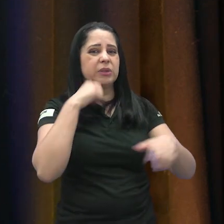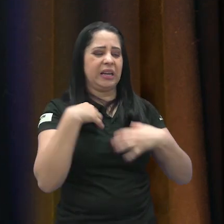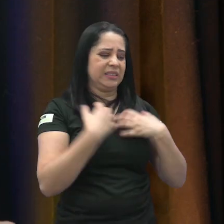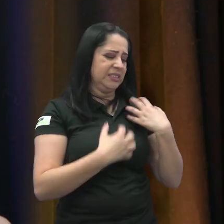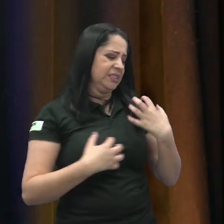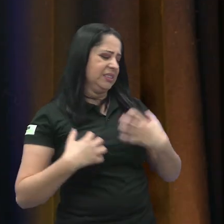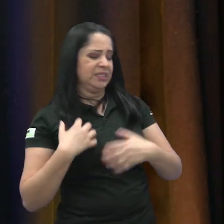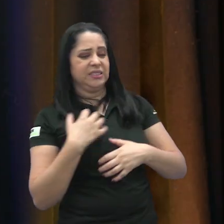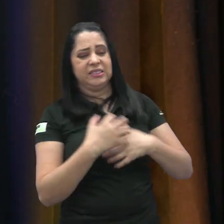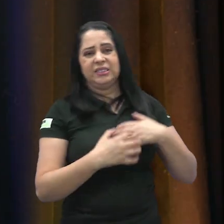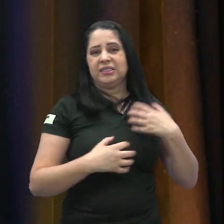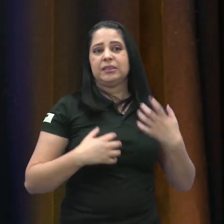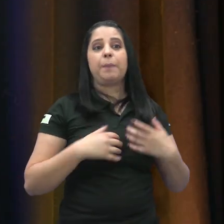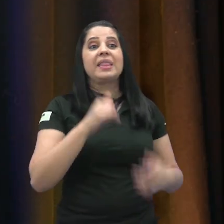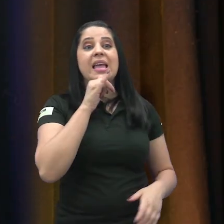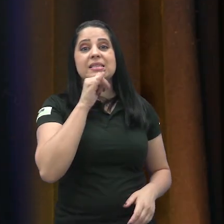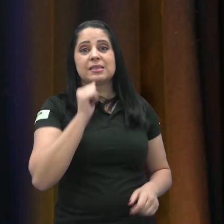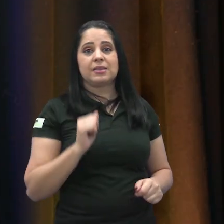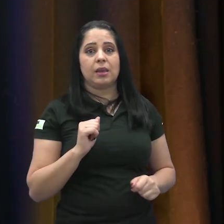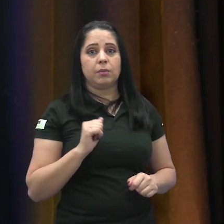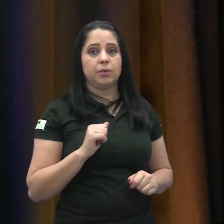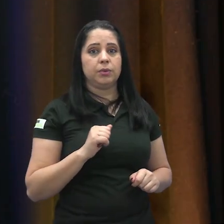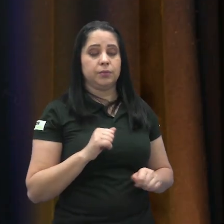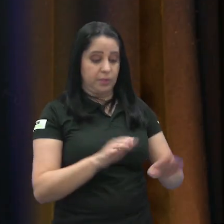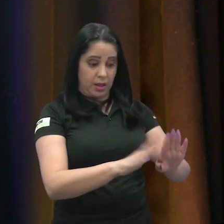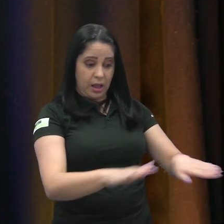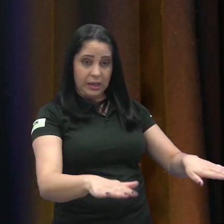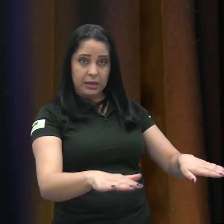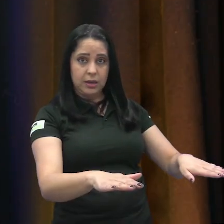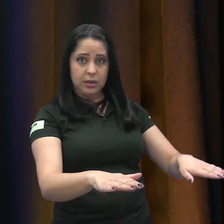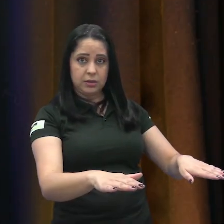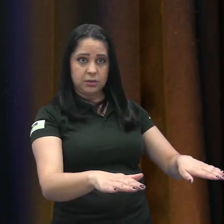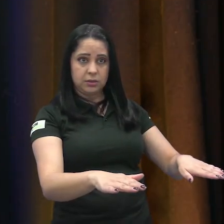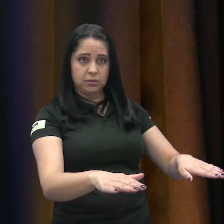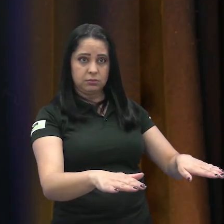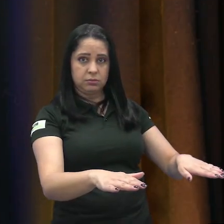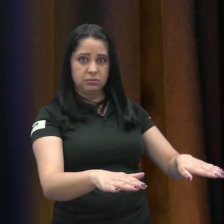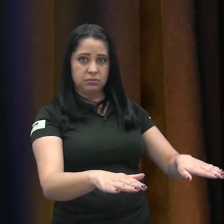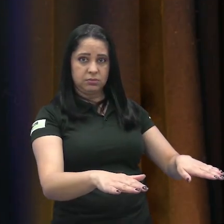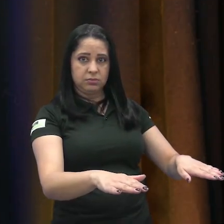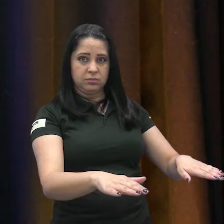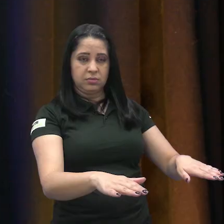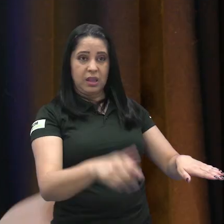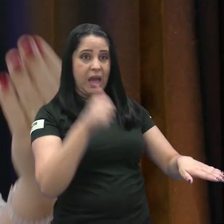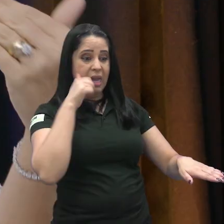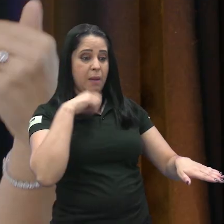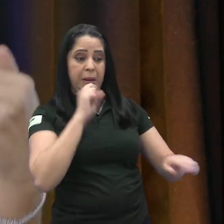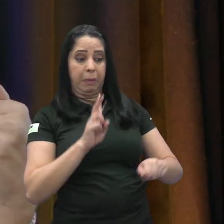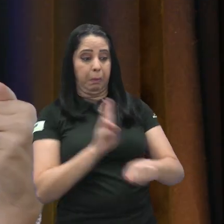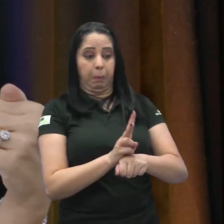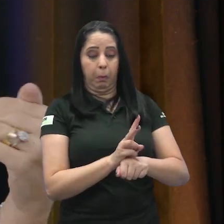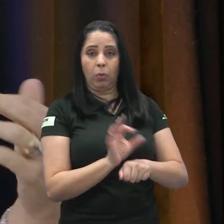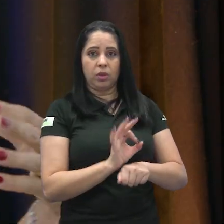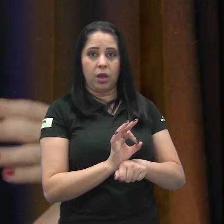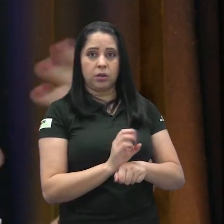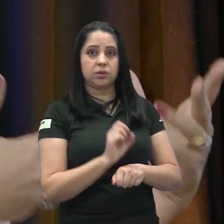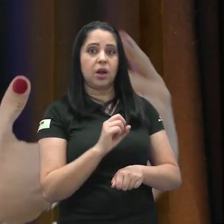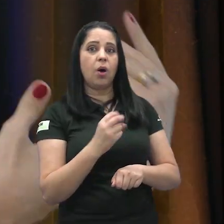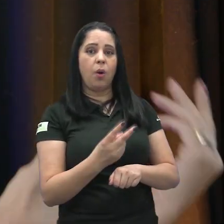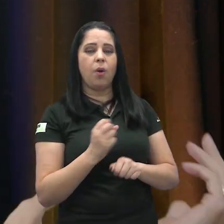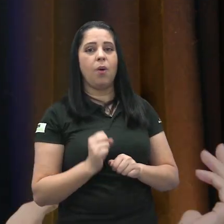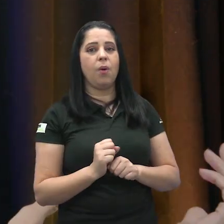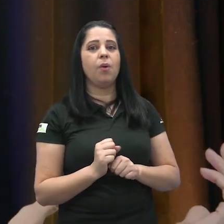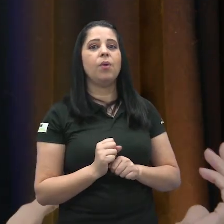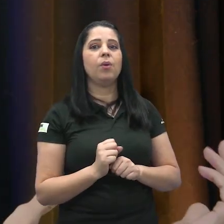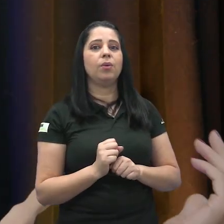uma vez, quando a gente está falando de uma mulher que tem família, por exemplo, a criança, que é o filho dela, desprotegido. Ou quando a gente está falando só dela, a criança